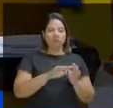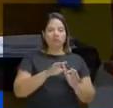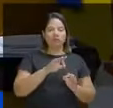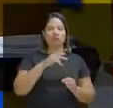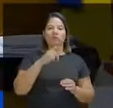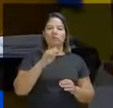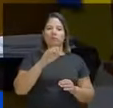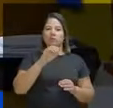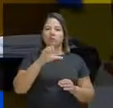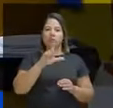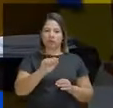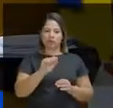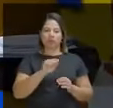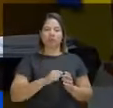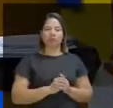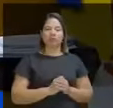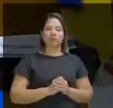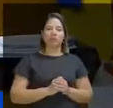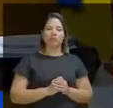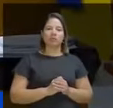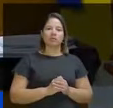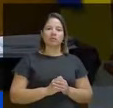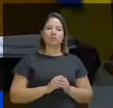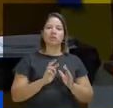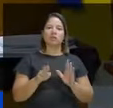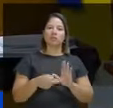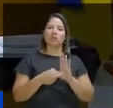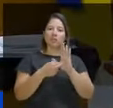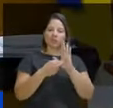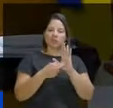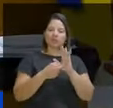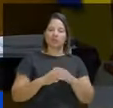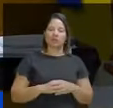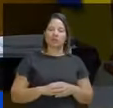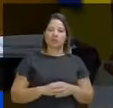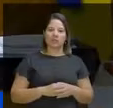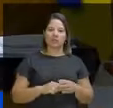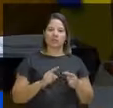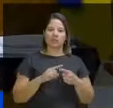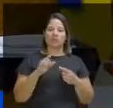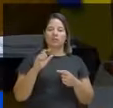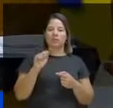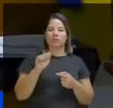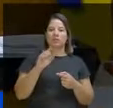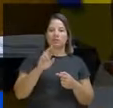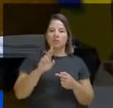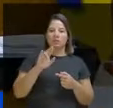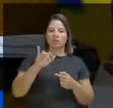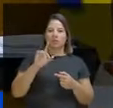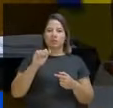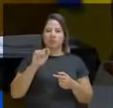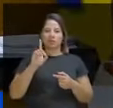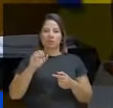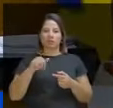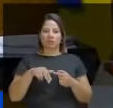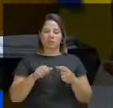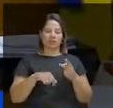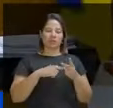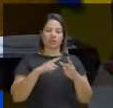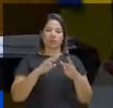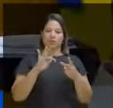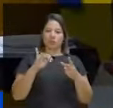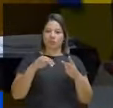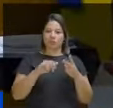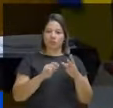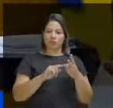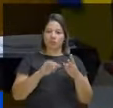comporam a turma julgadora. Com a relatora, os juízes Ariadna Alencar, Carmo Antônio, Juscelio Neto, Paulo Madeira, Tina